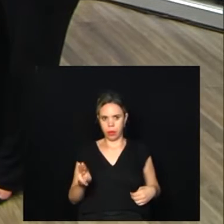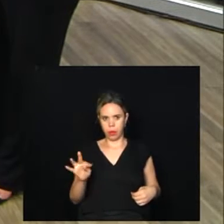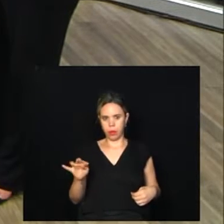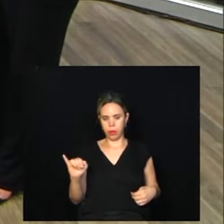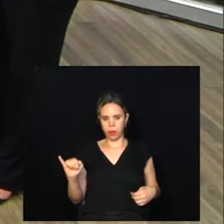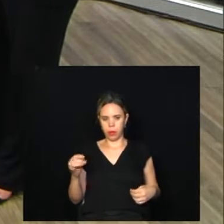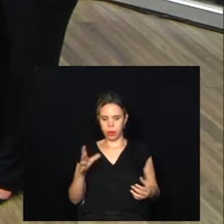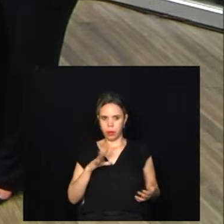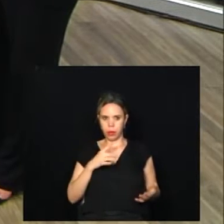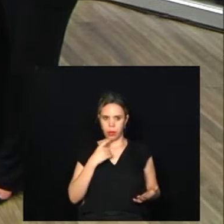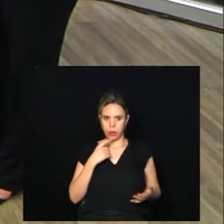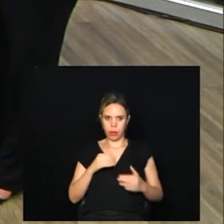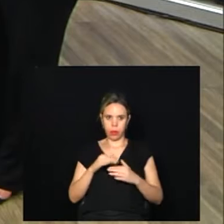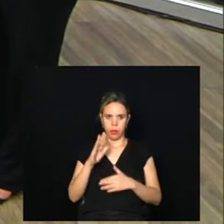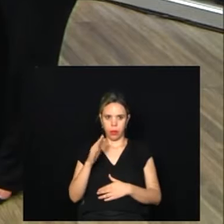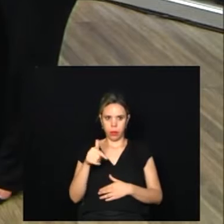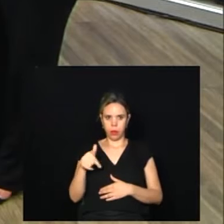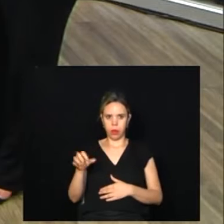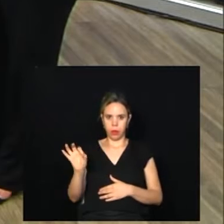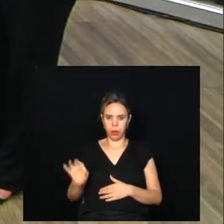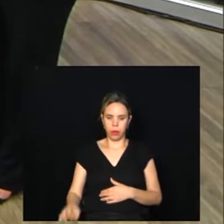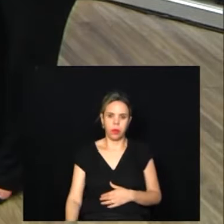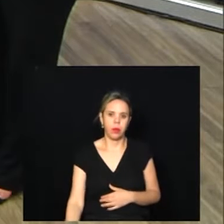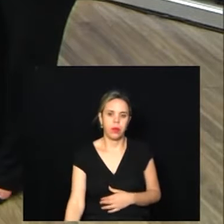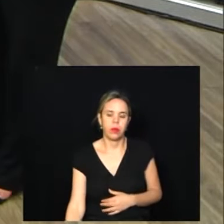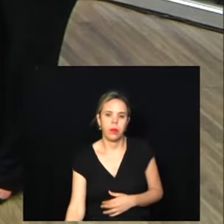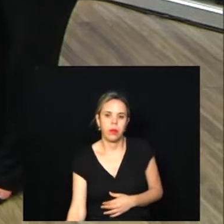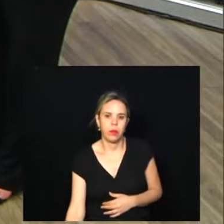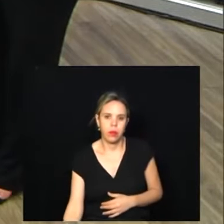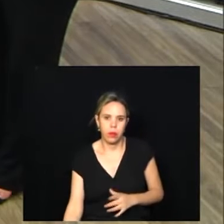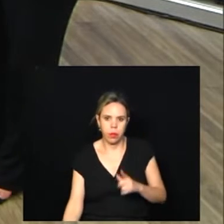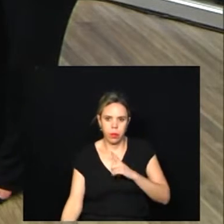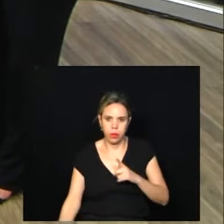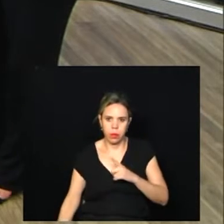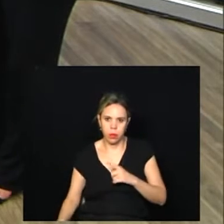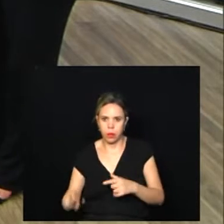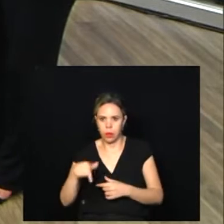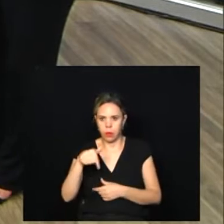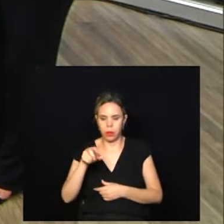de Campinas, acima dos 70%. Isso, nós temos